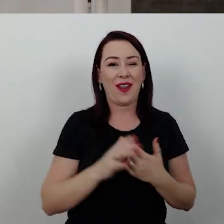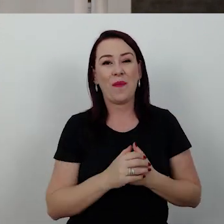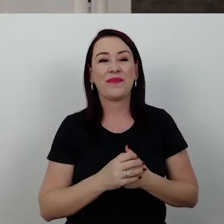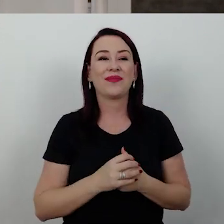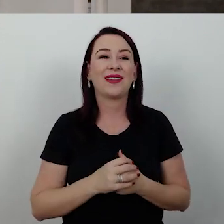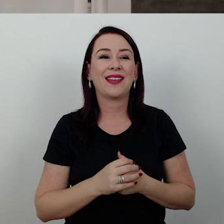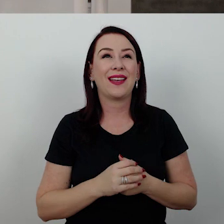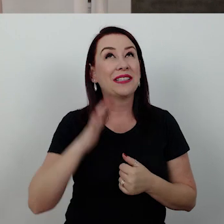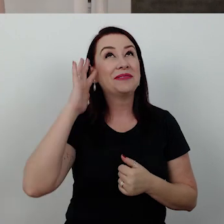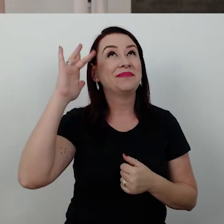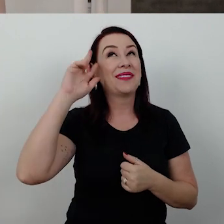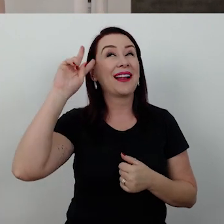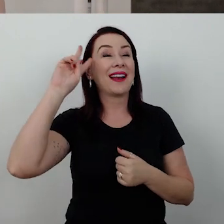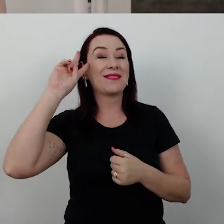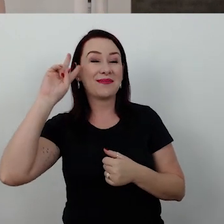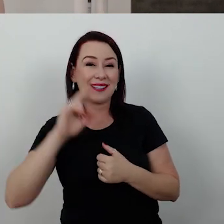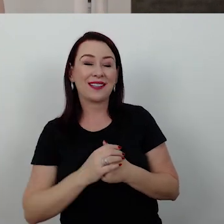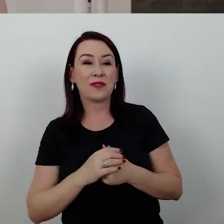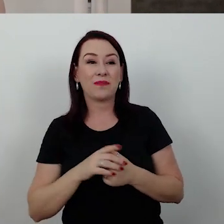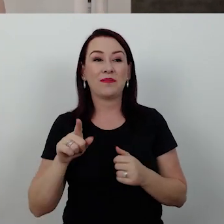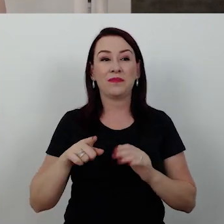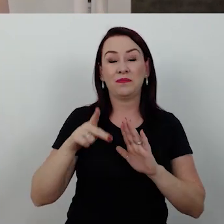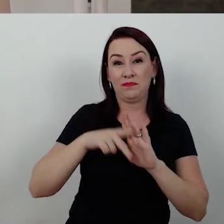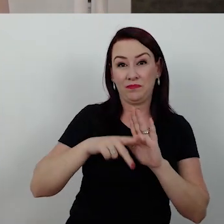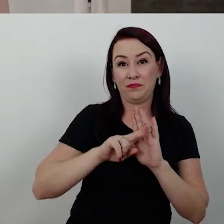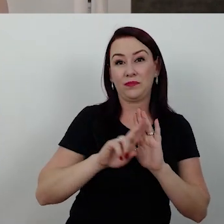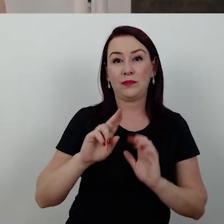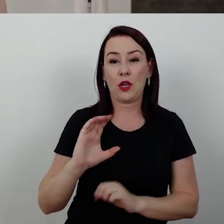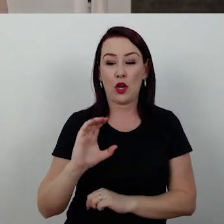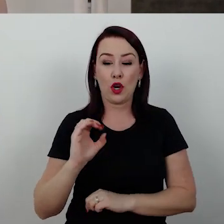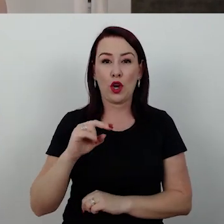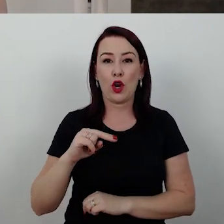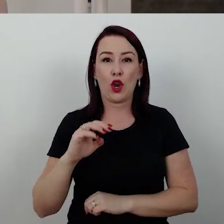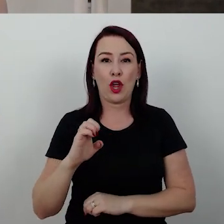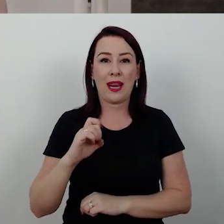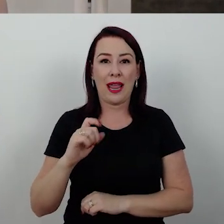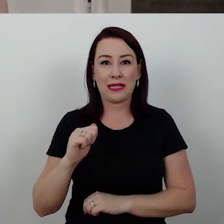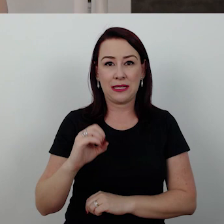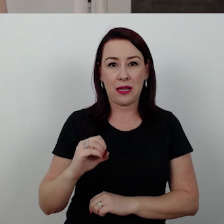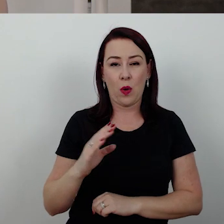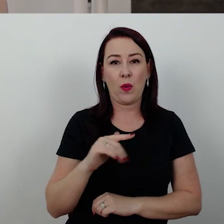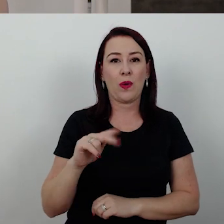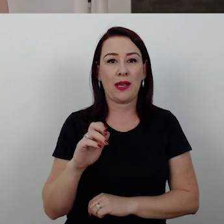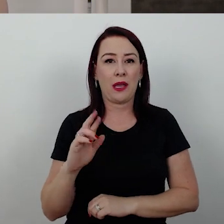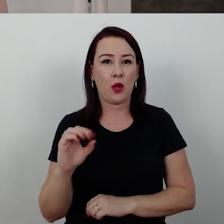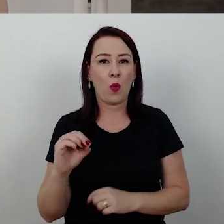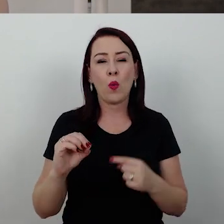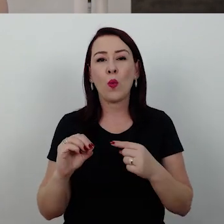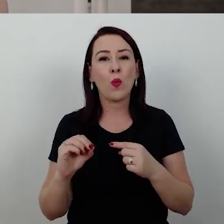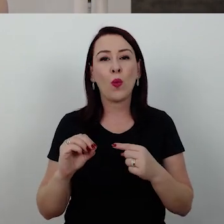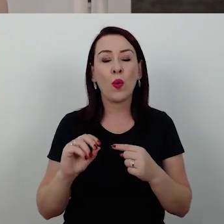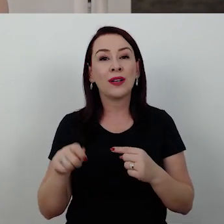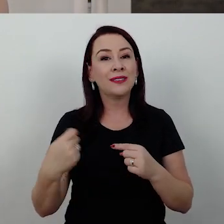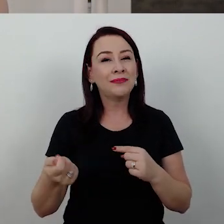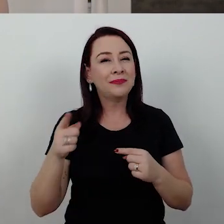vídeo aqui, mas hoje a gente tem um programa chamado Conexões Querô, que é um programa onde, sabe,